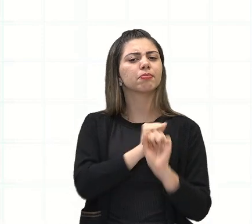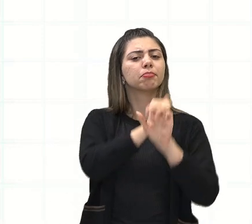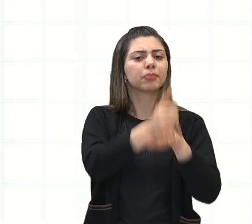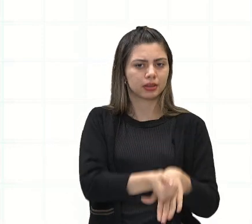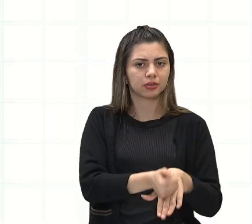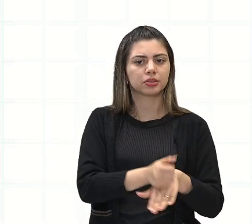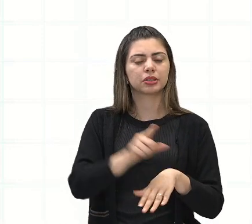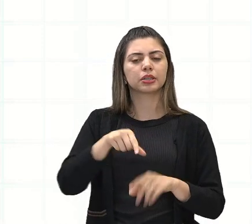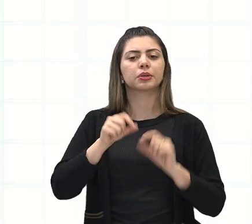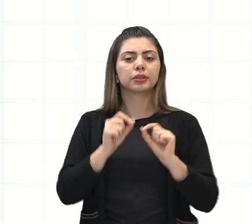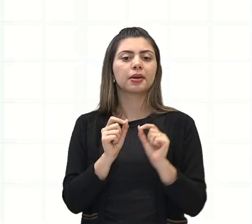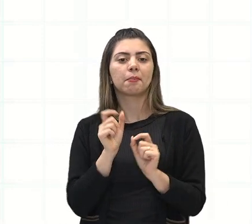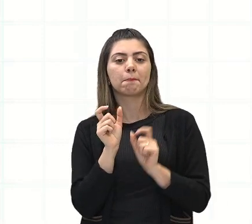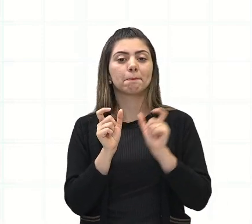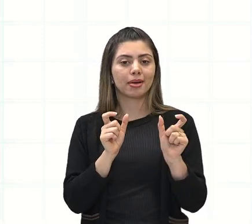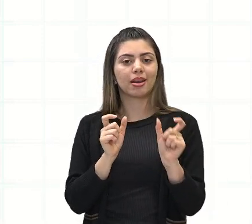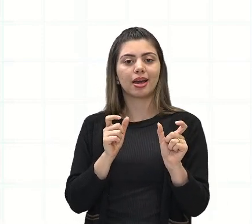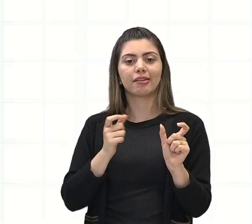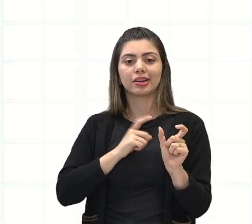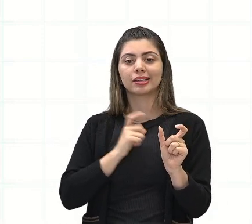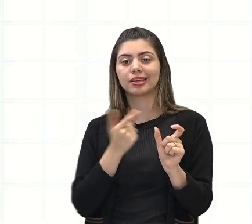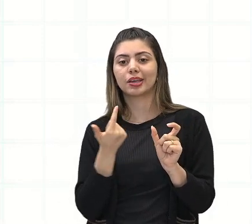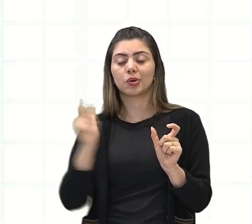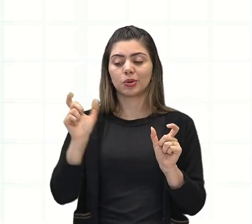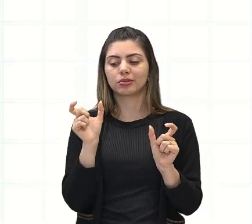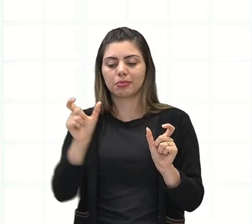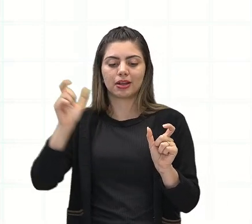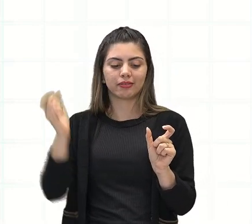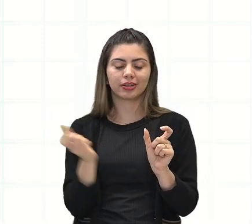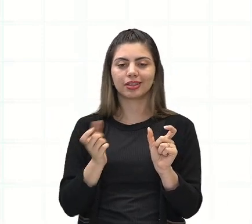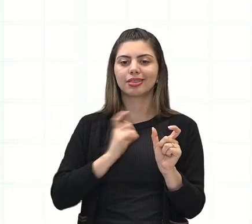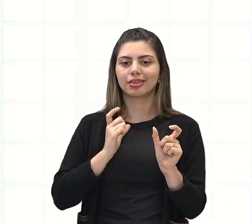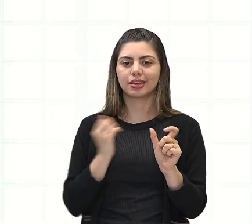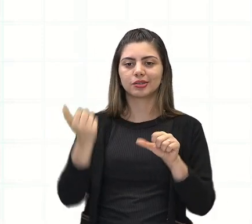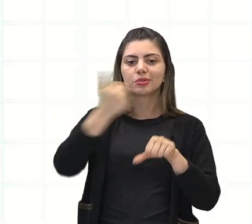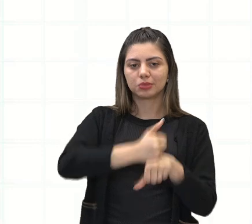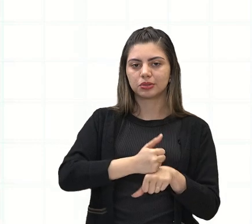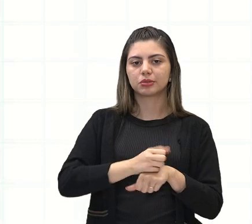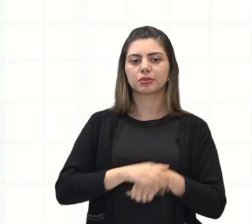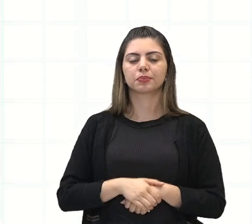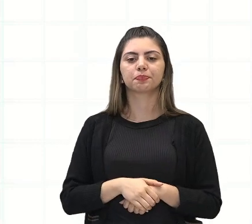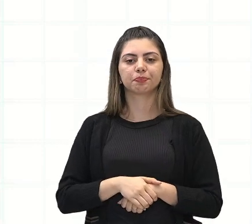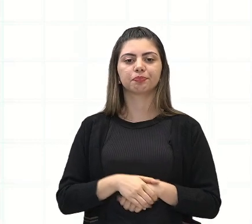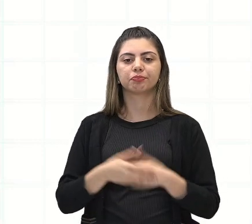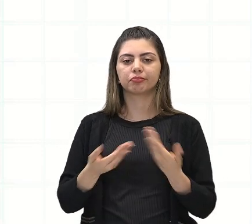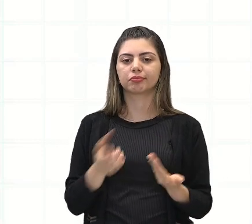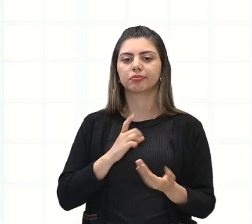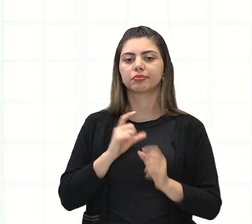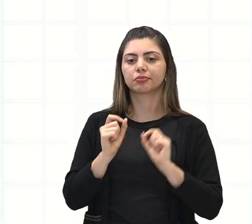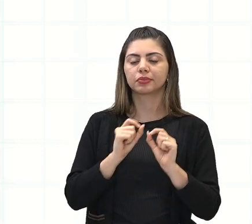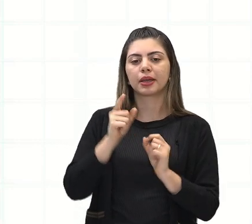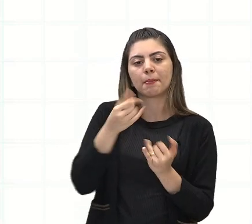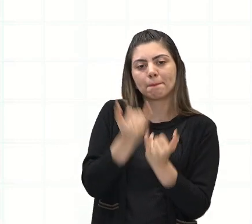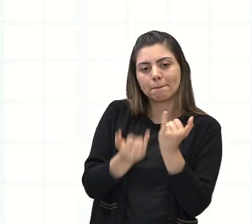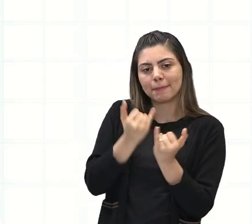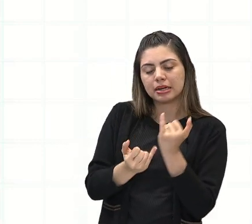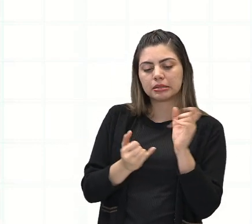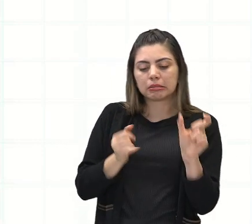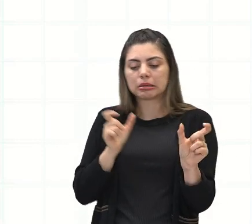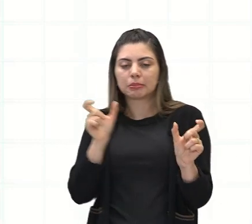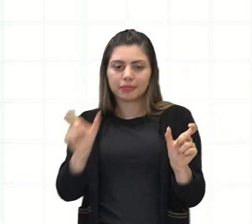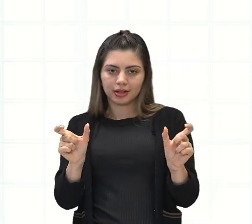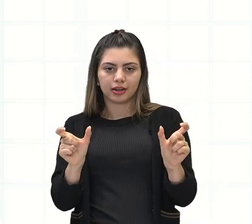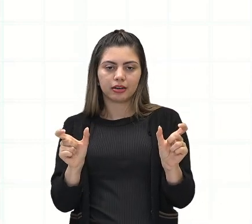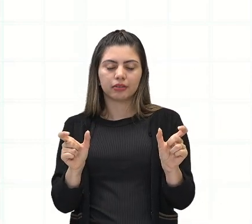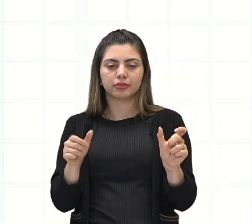na substituição de um termo por outro. Para ver como isso funciona, havendo uma relação de proximidade entre eles, seja